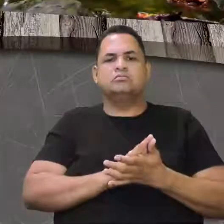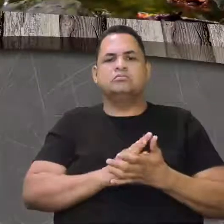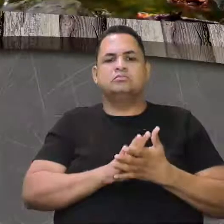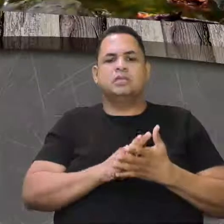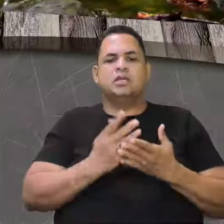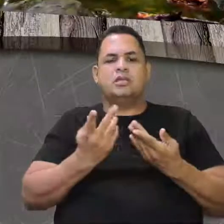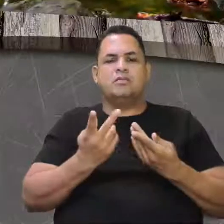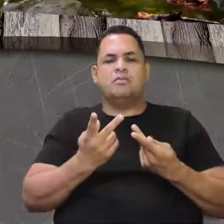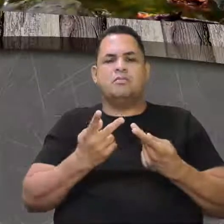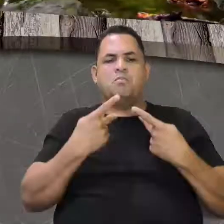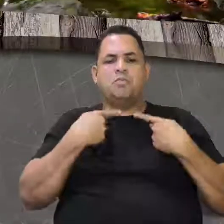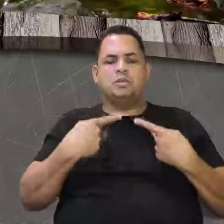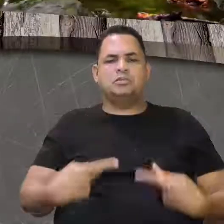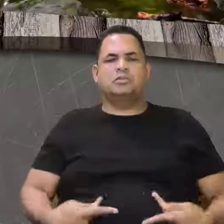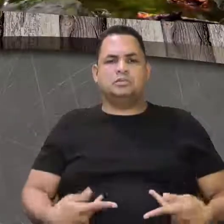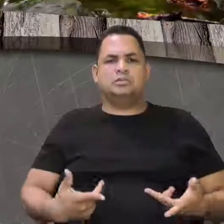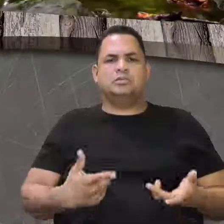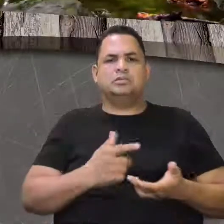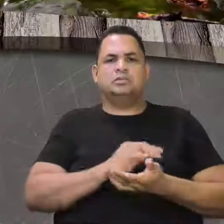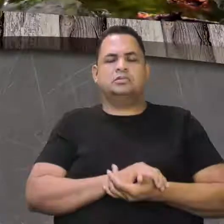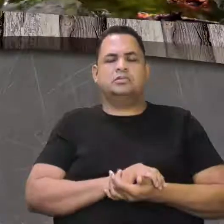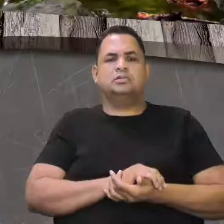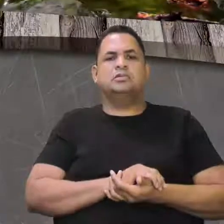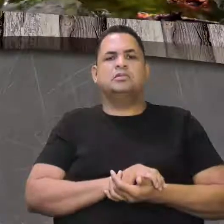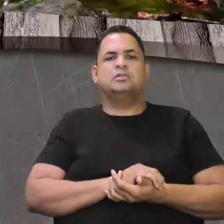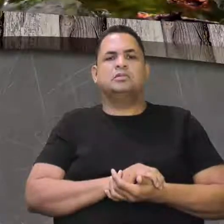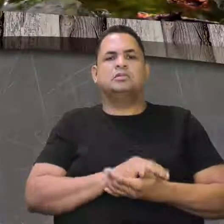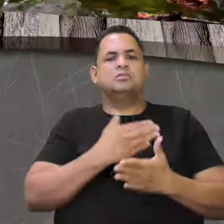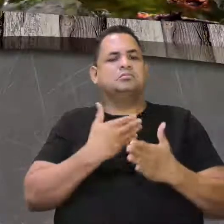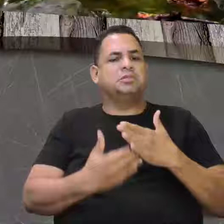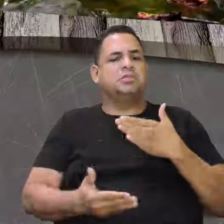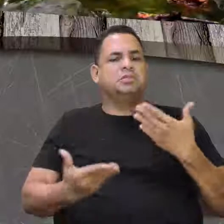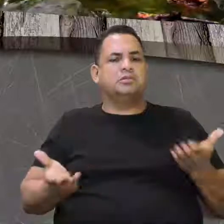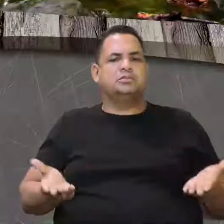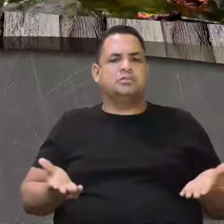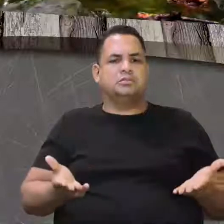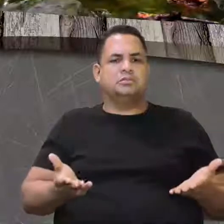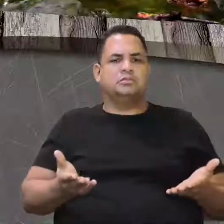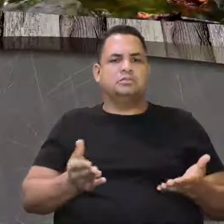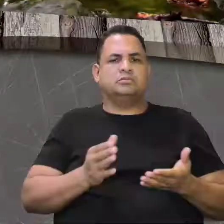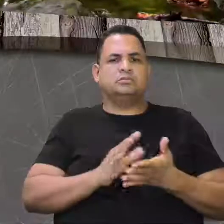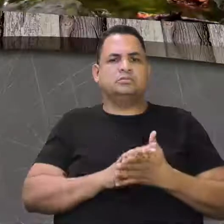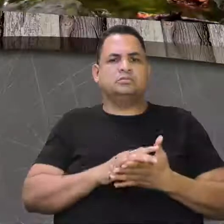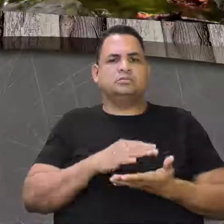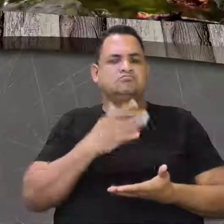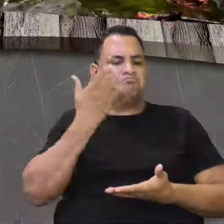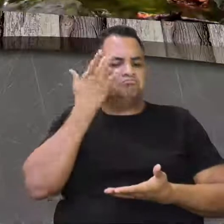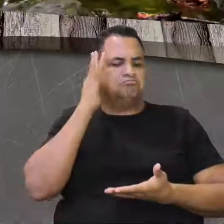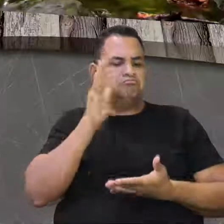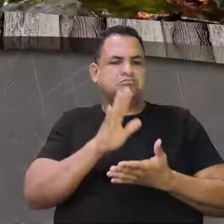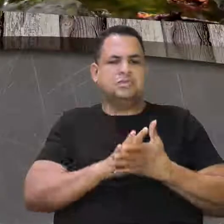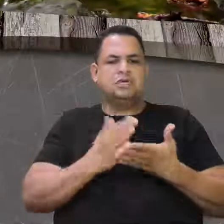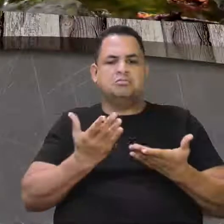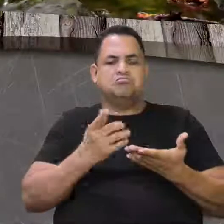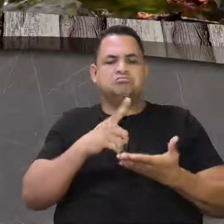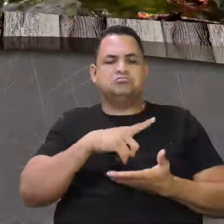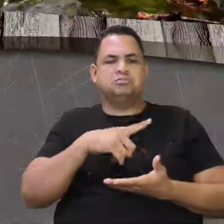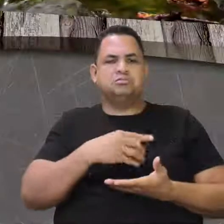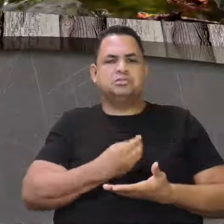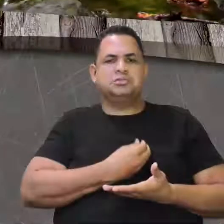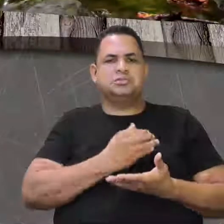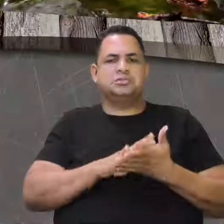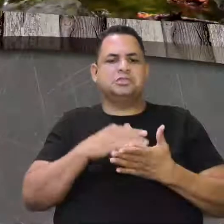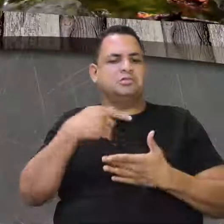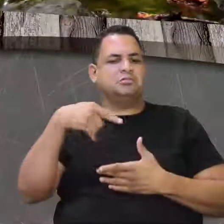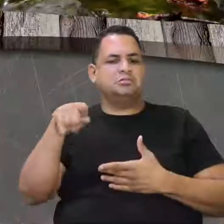para a humanidade, se perca. Que a gente não sabia nem que ela existia e já entraram aqui, já